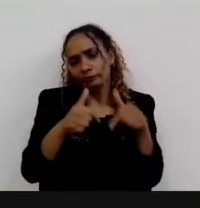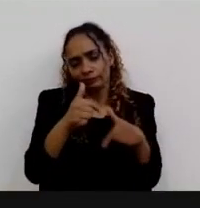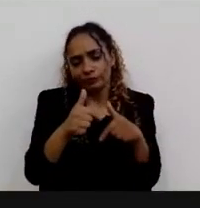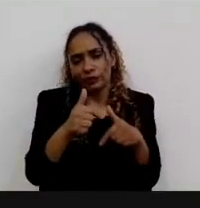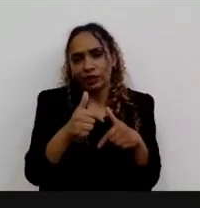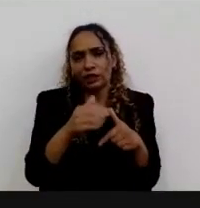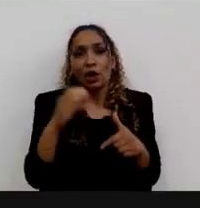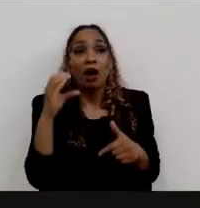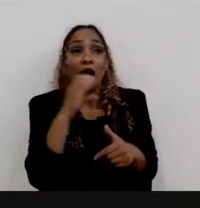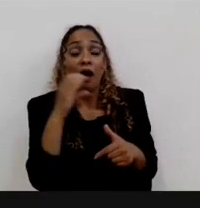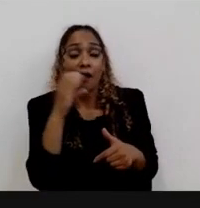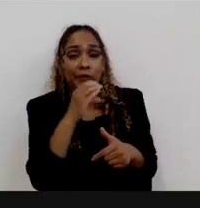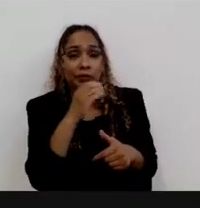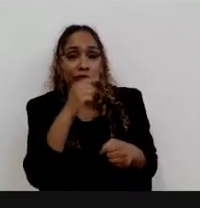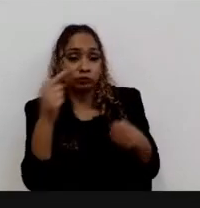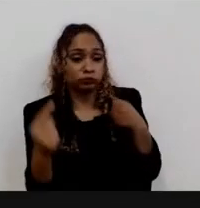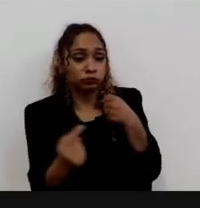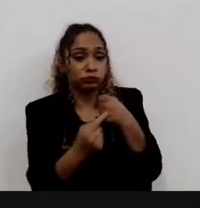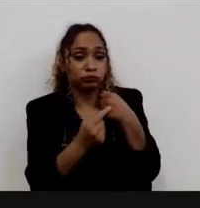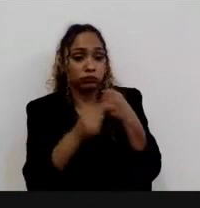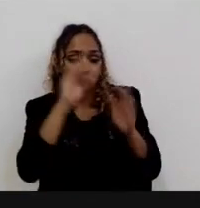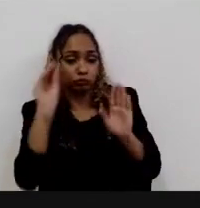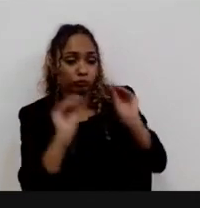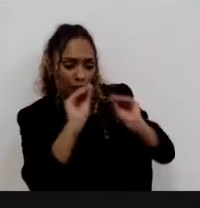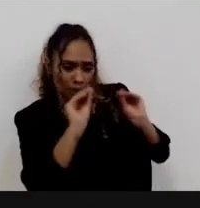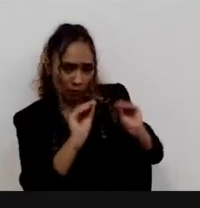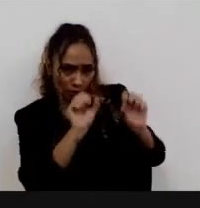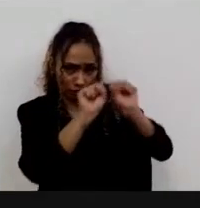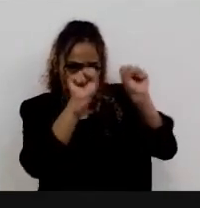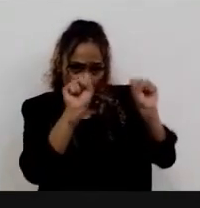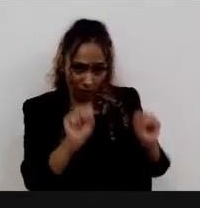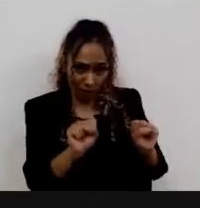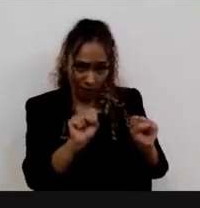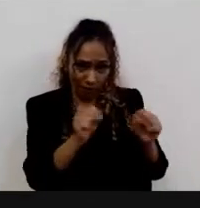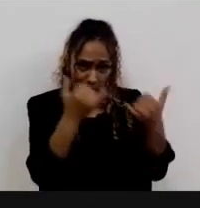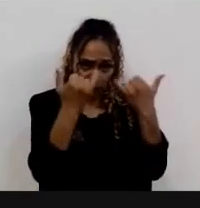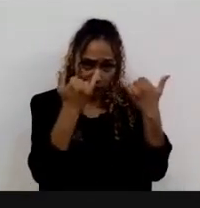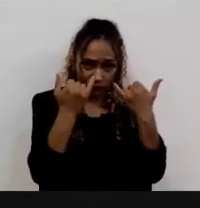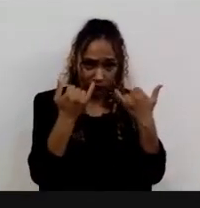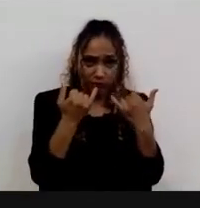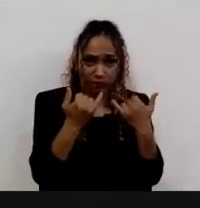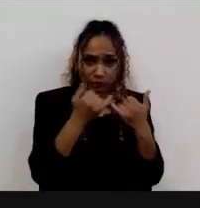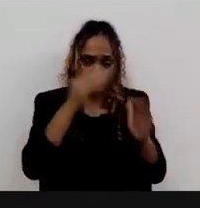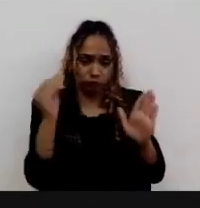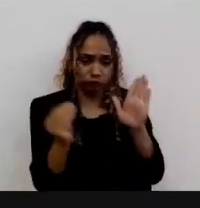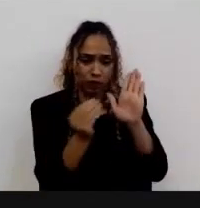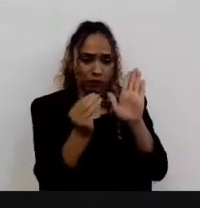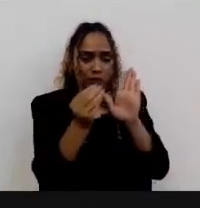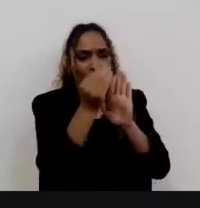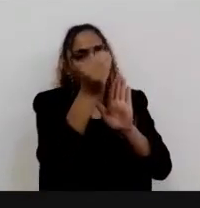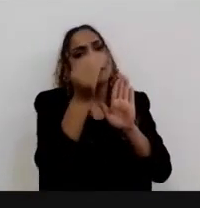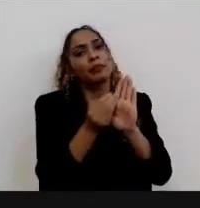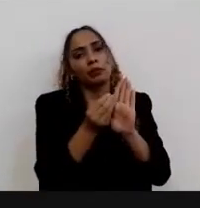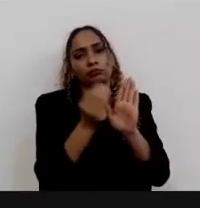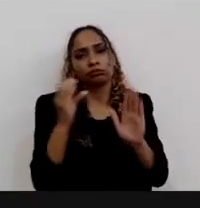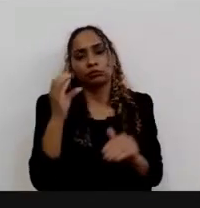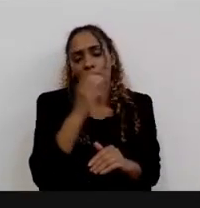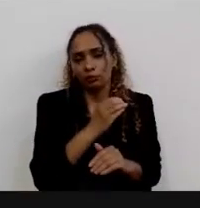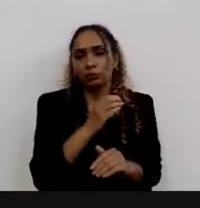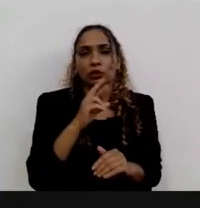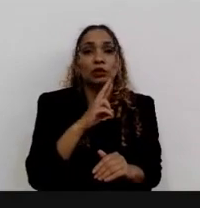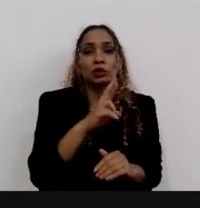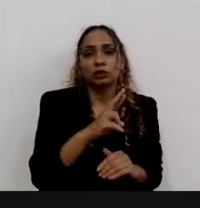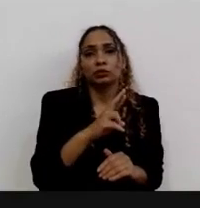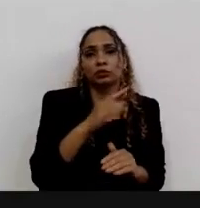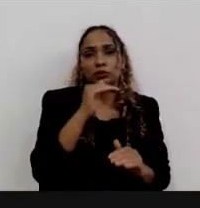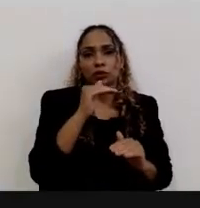automática? Praticamente clicamos aqui no botão, inserir dados no sistema, e os dados são inseridos automaticamente. Ao mesmo tempo, os resultados